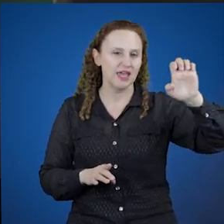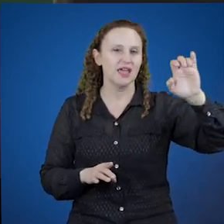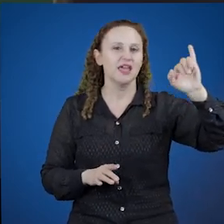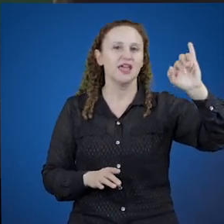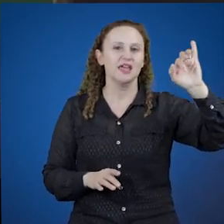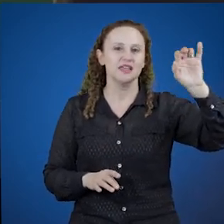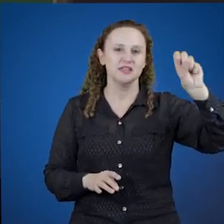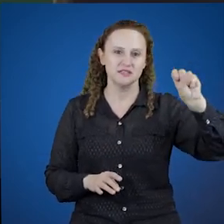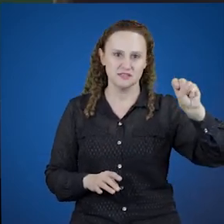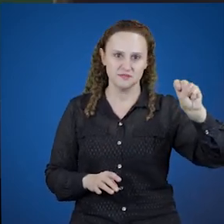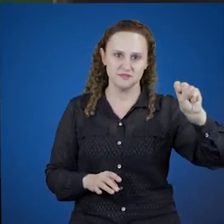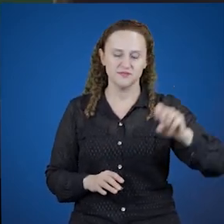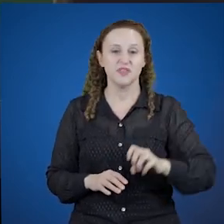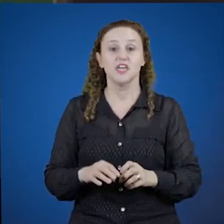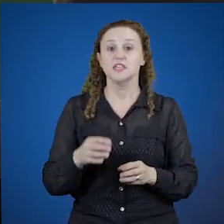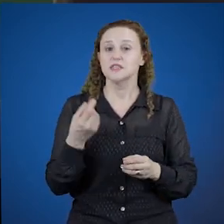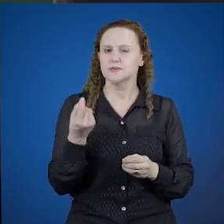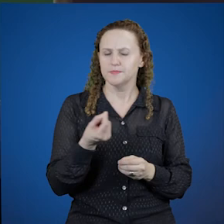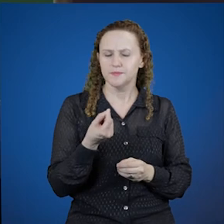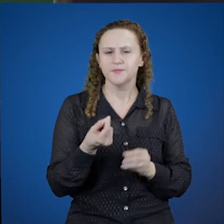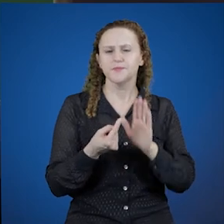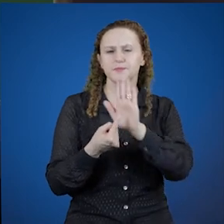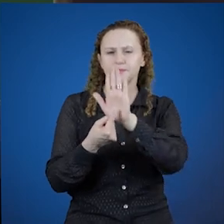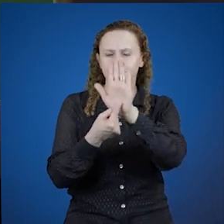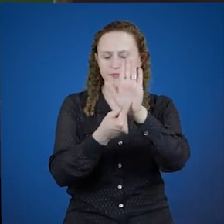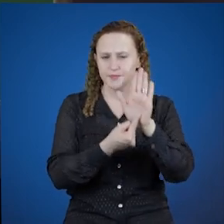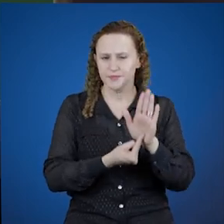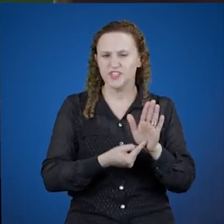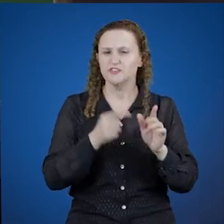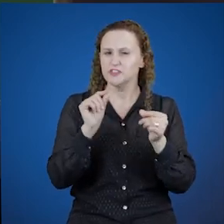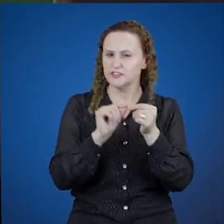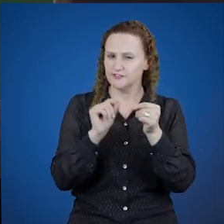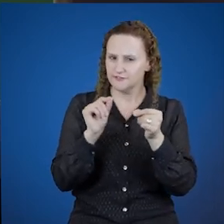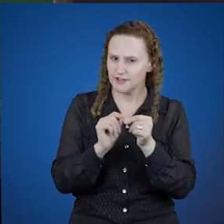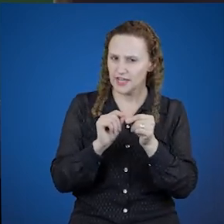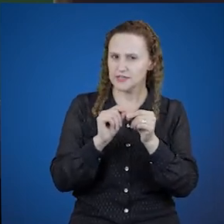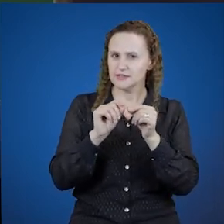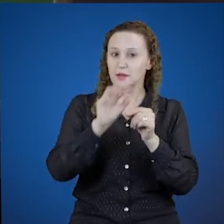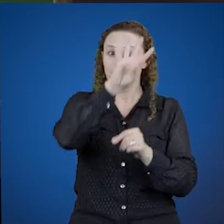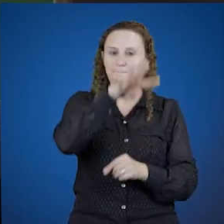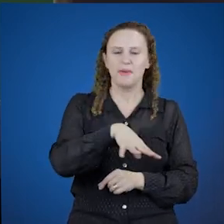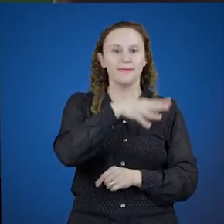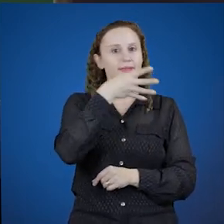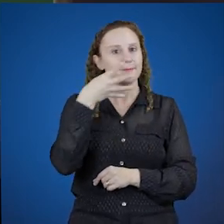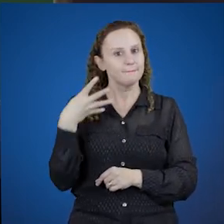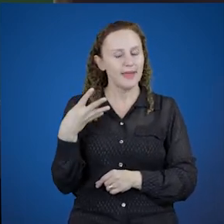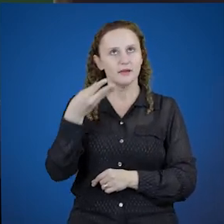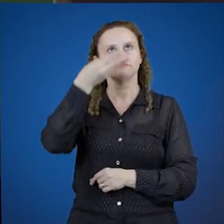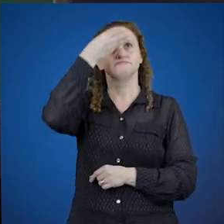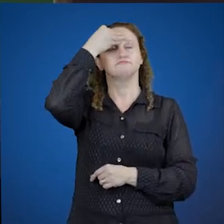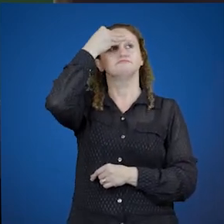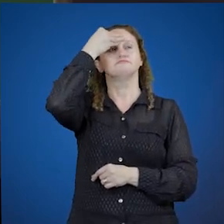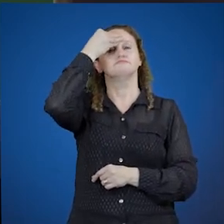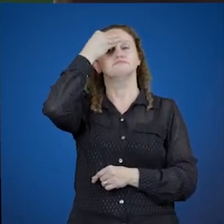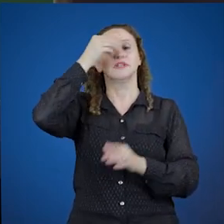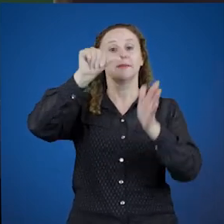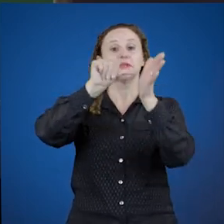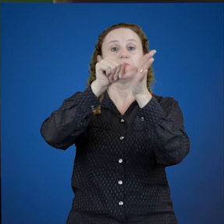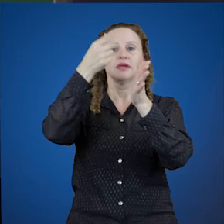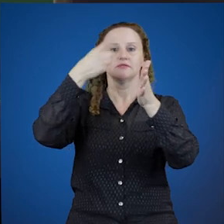então eu sugiro aoa O estudante de Latim que ele construiu uma tabelinha aí das primeiras daqui da primeira